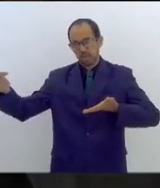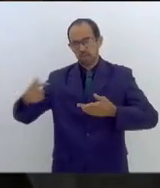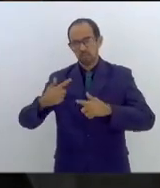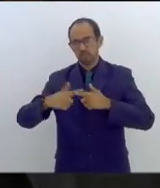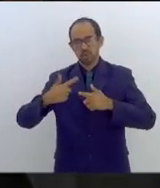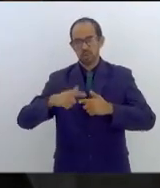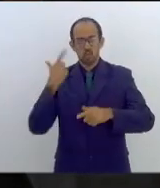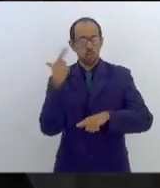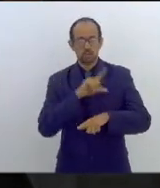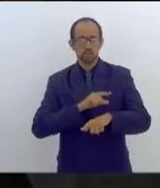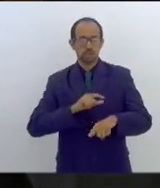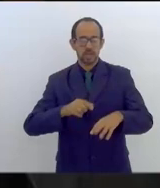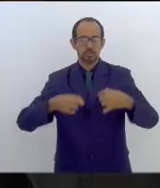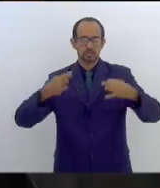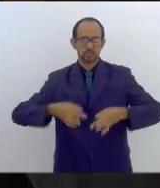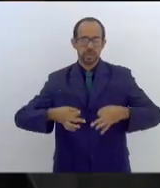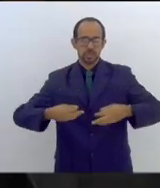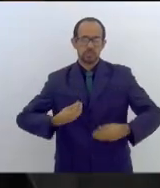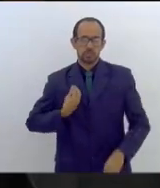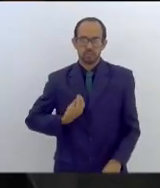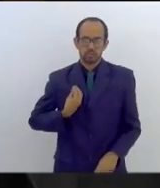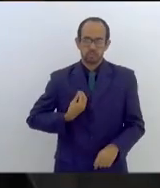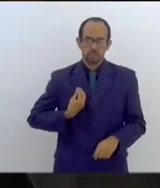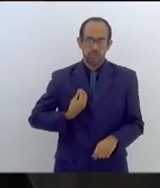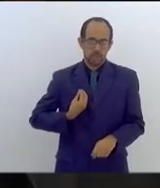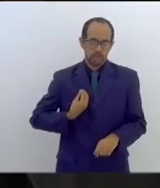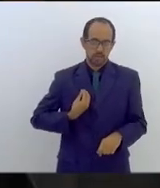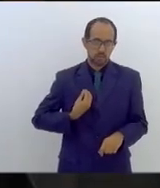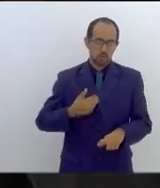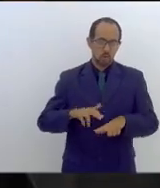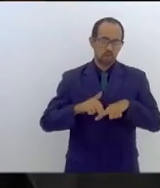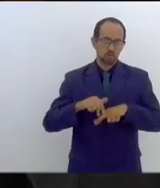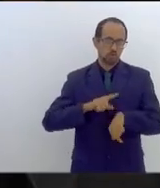com dignidade e depender dos horários das barcas.